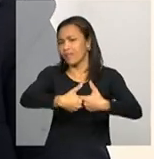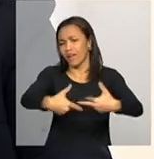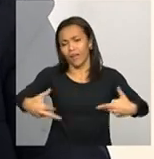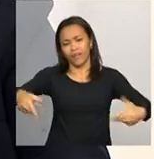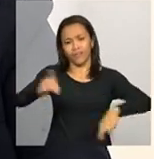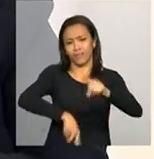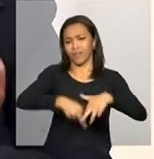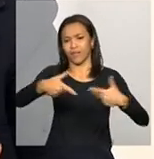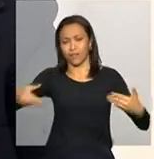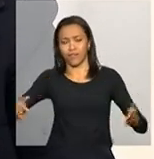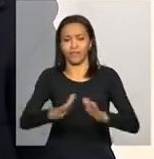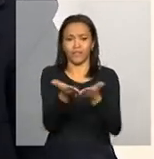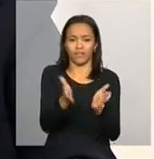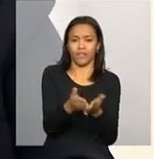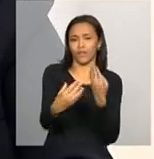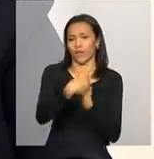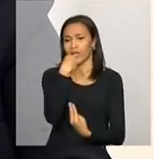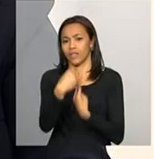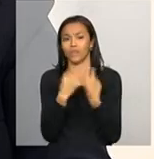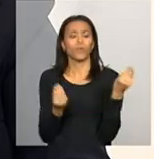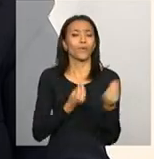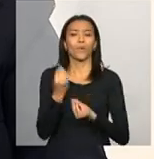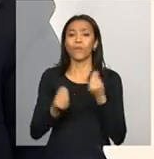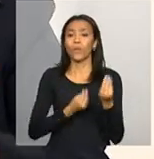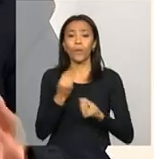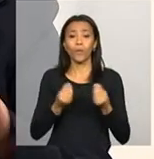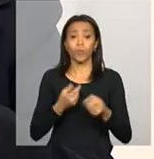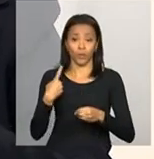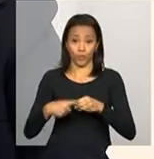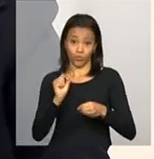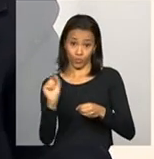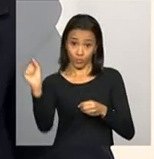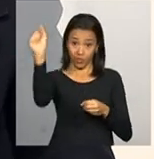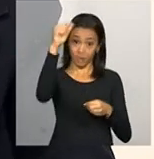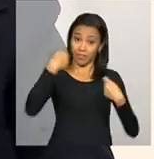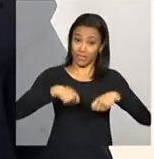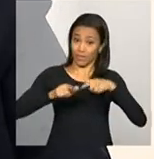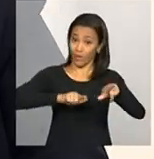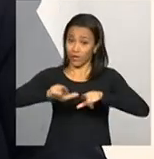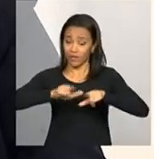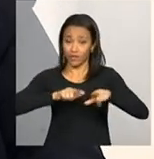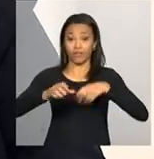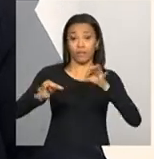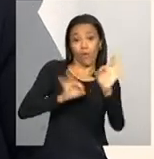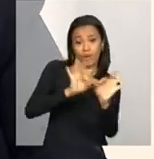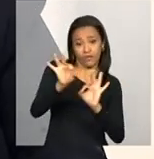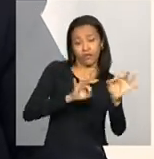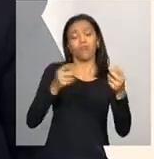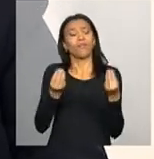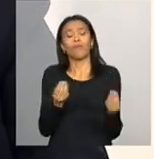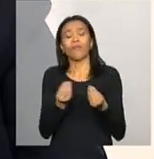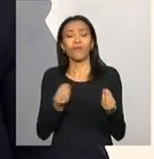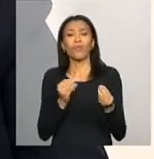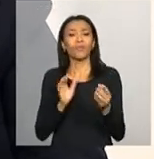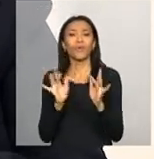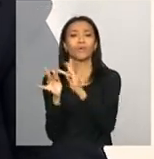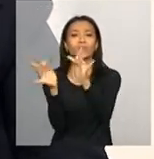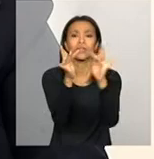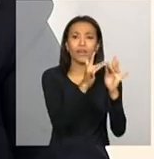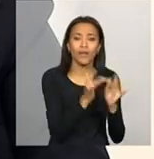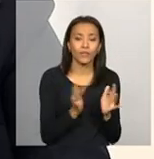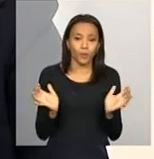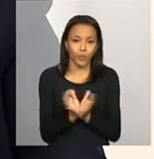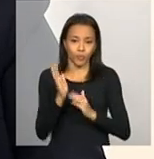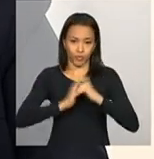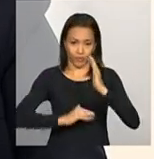esse passo a passo, como os municípios devem se organizar, como fazer essa articulação com a equipe do Acessuas. Então, está lá